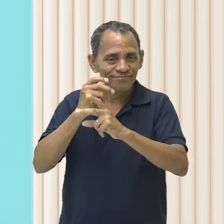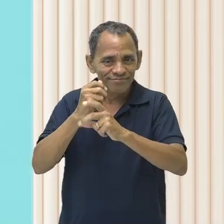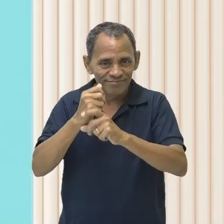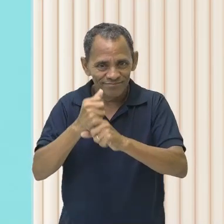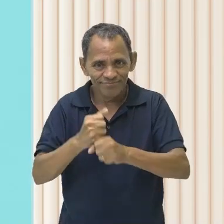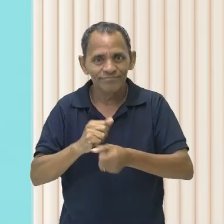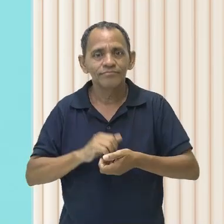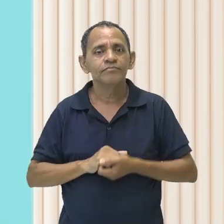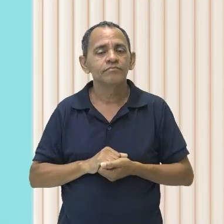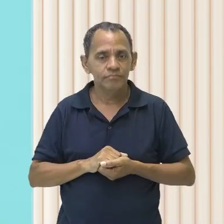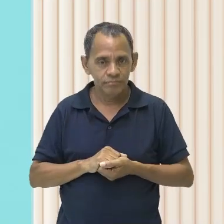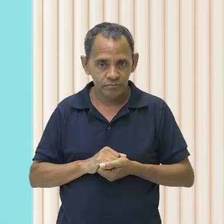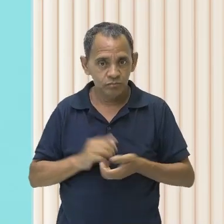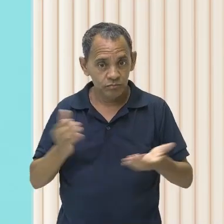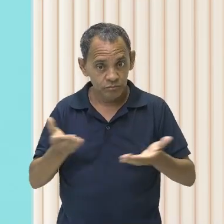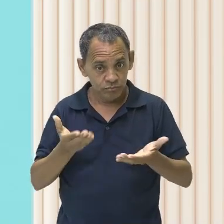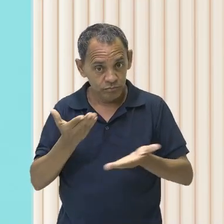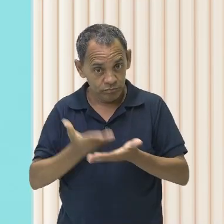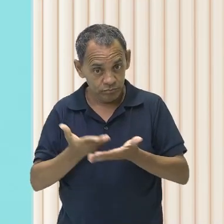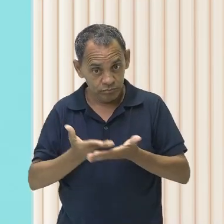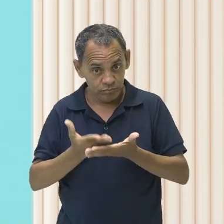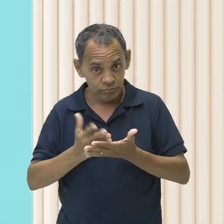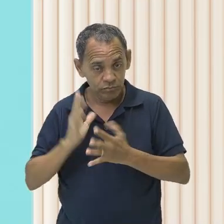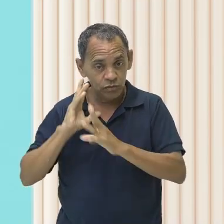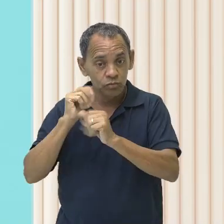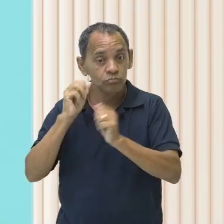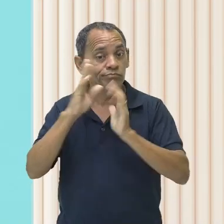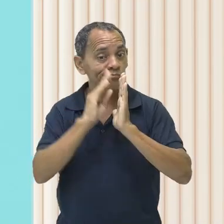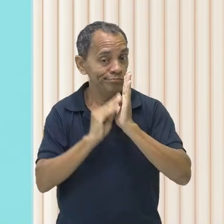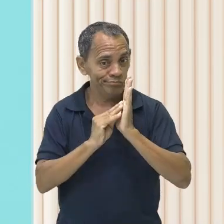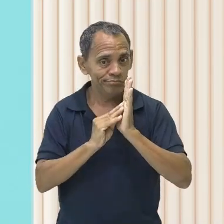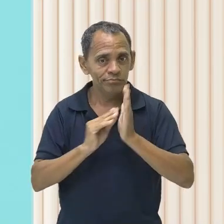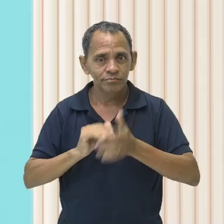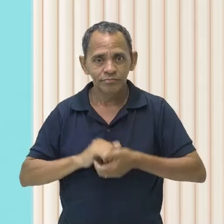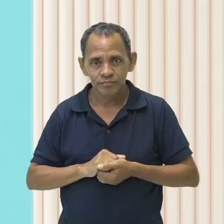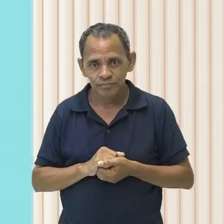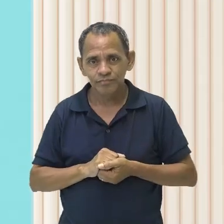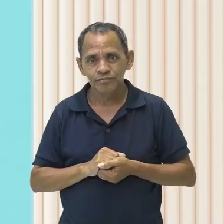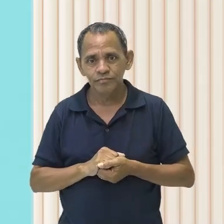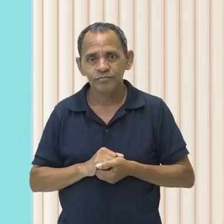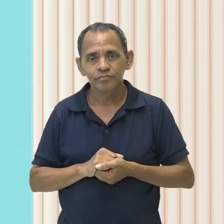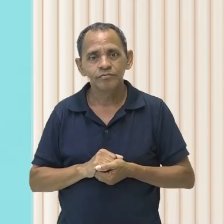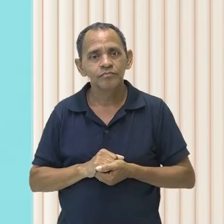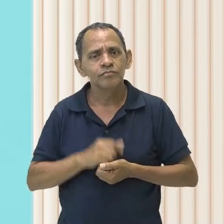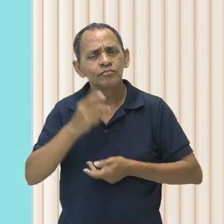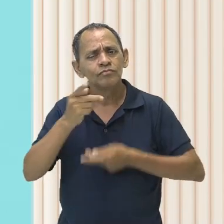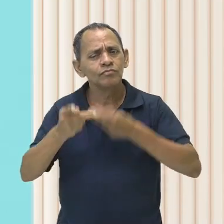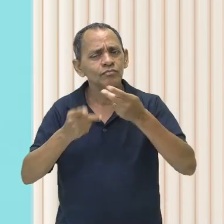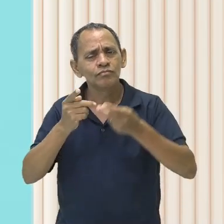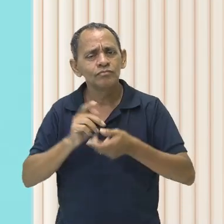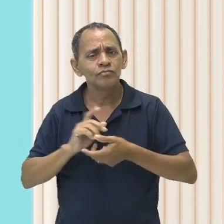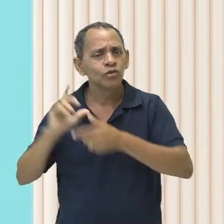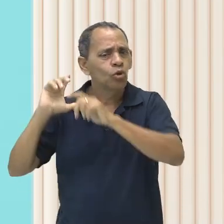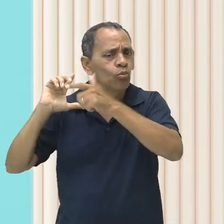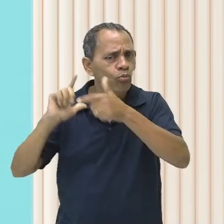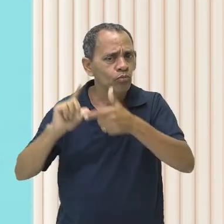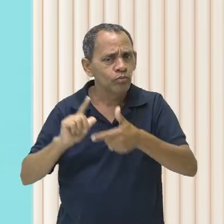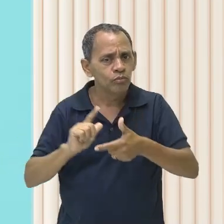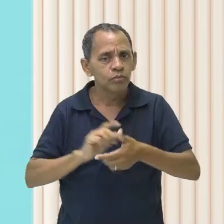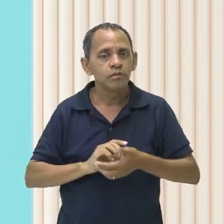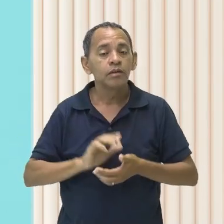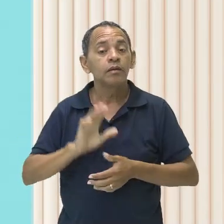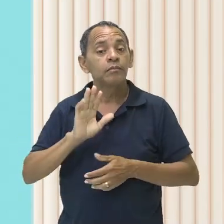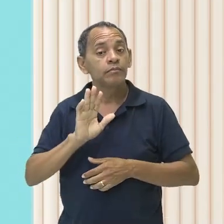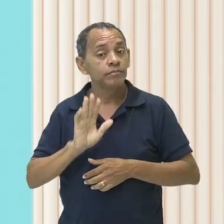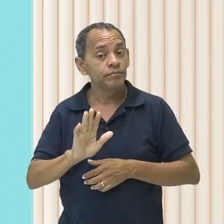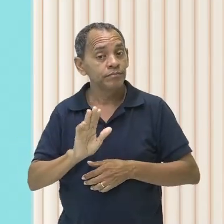revisão. Vamos revisar o nosso conteúdo. Vamos falar sobre modernismo, mas antes,